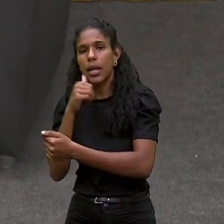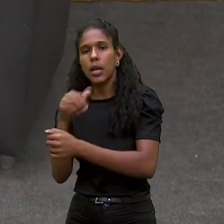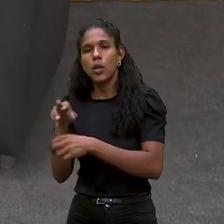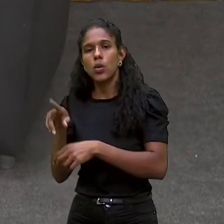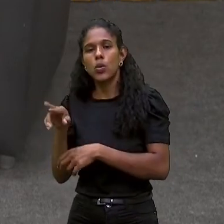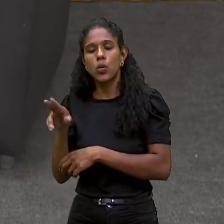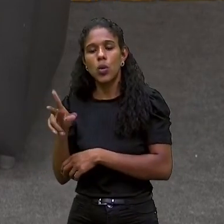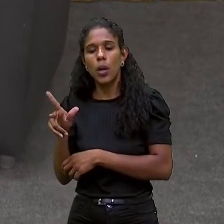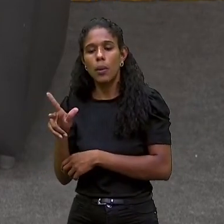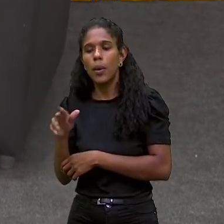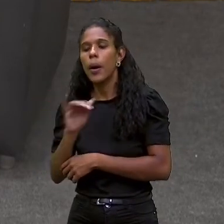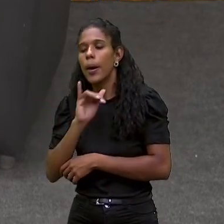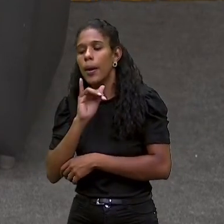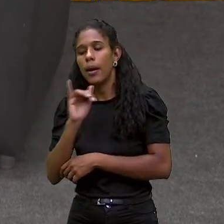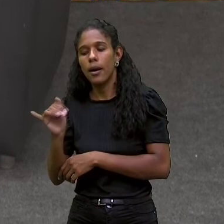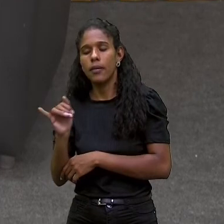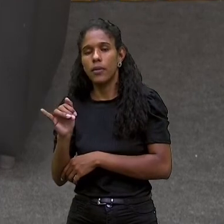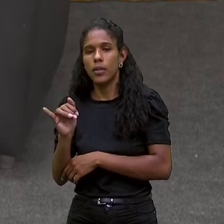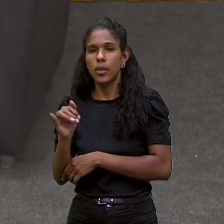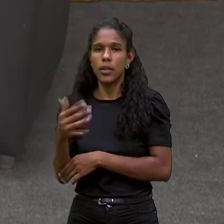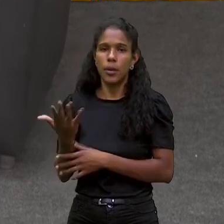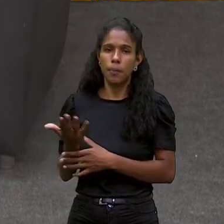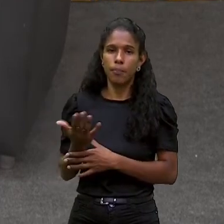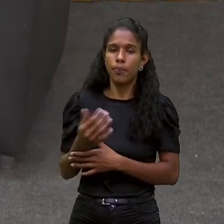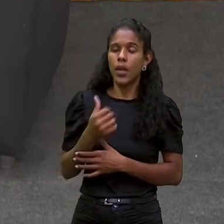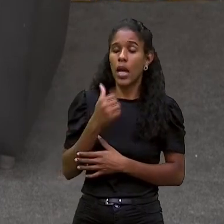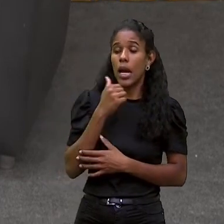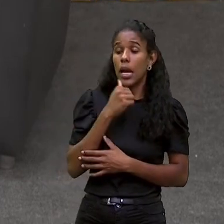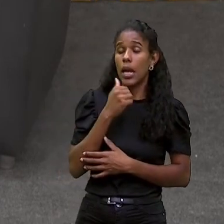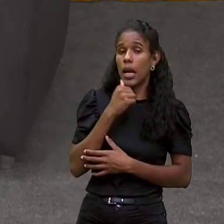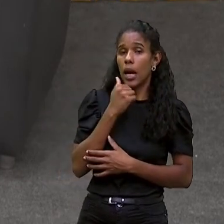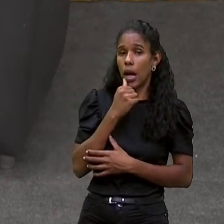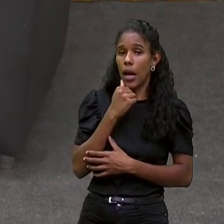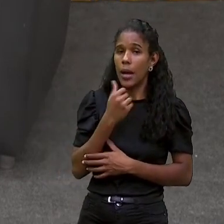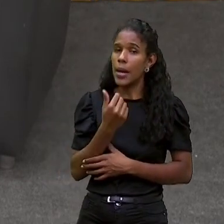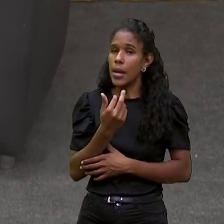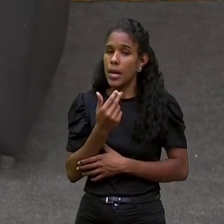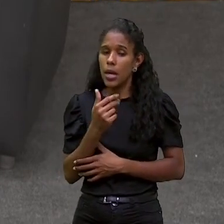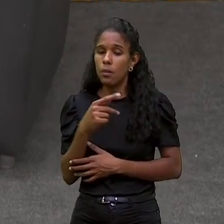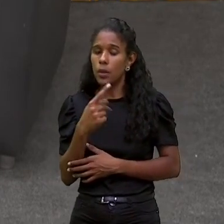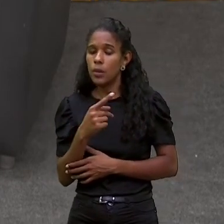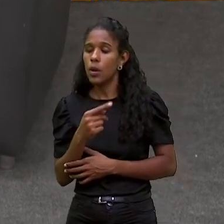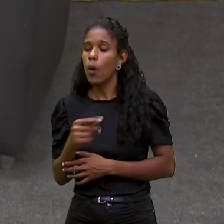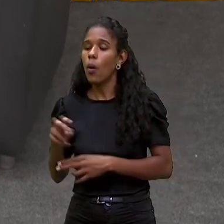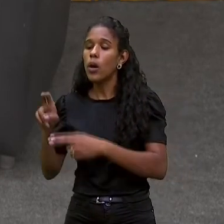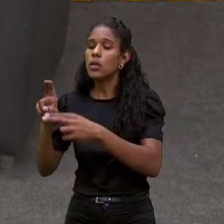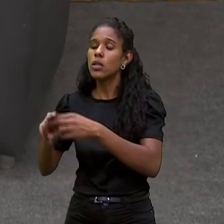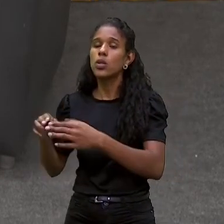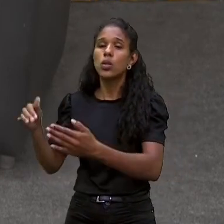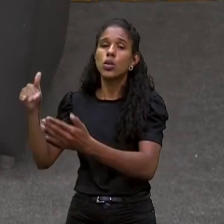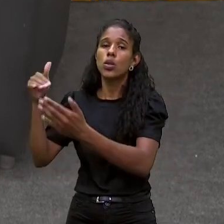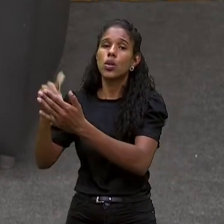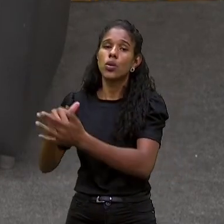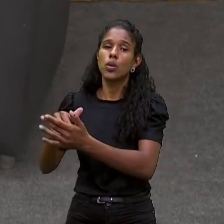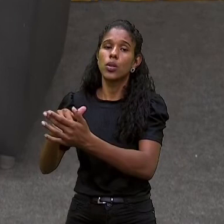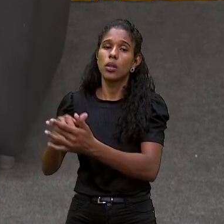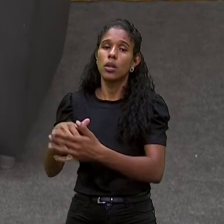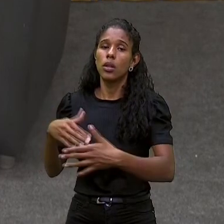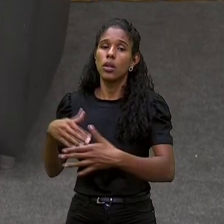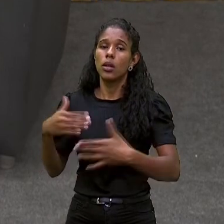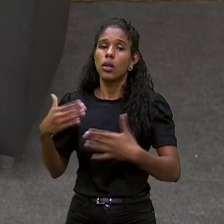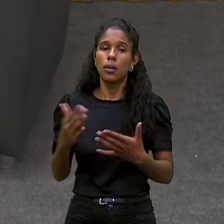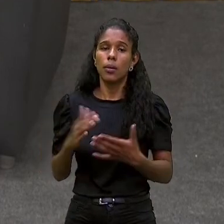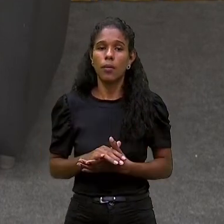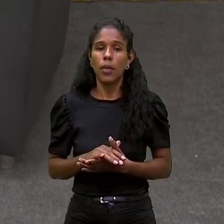cadeira da sua fila. Na sua fila, lá atrás. Senta na primeira e ela senta na última. Aí você pega um papelzinho, passa para o neurônio de trás, passa para o neurônio